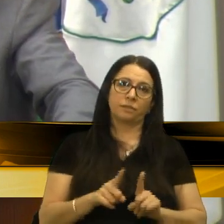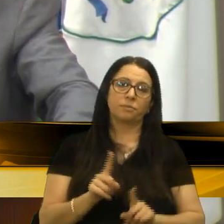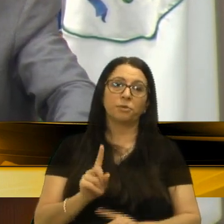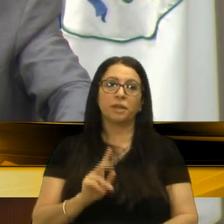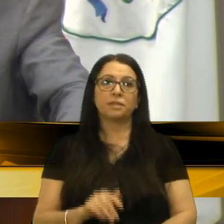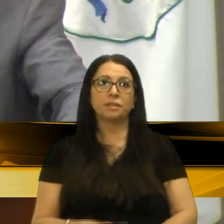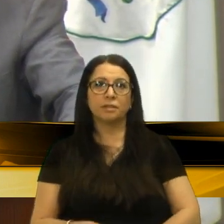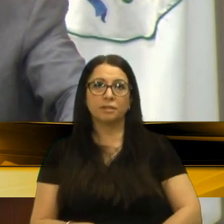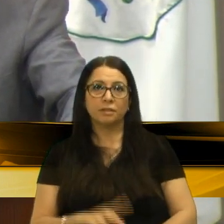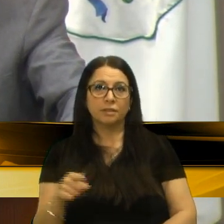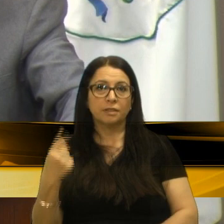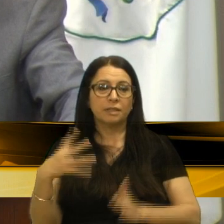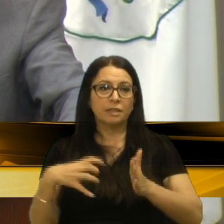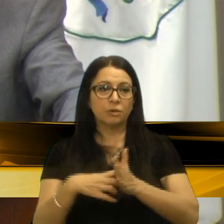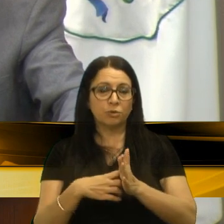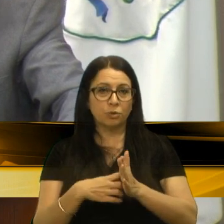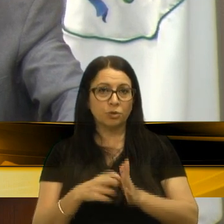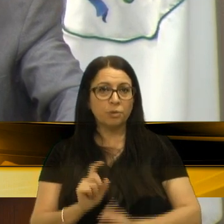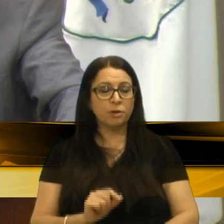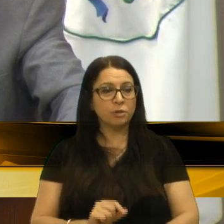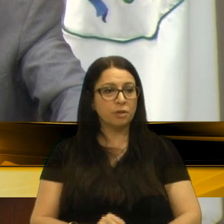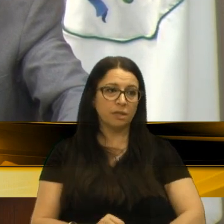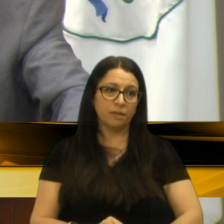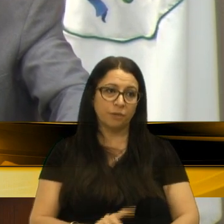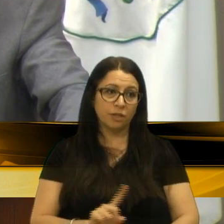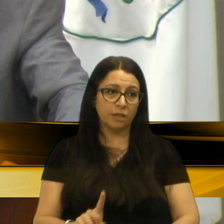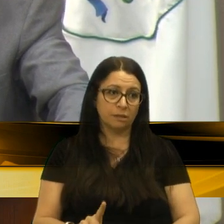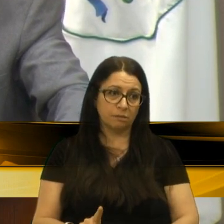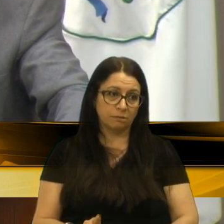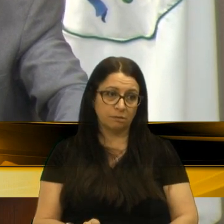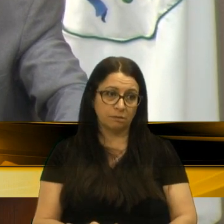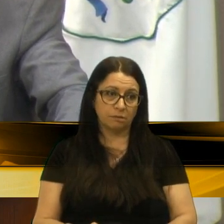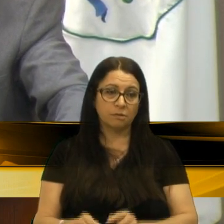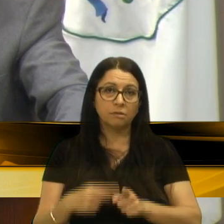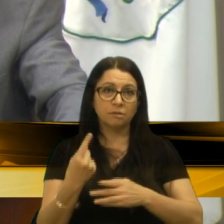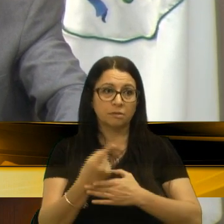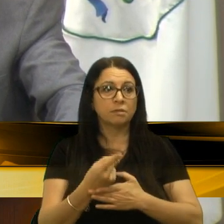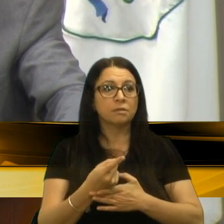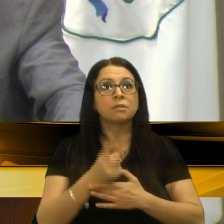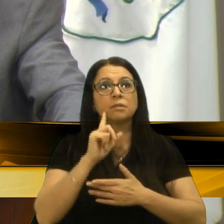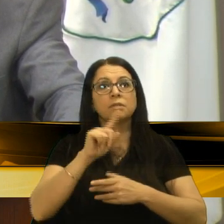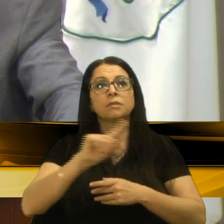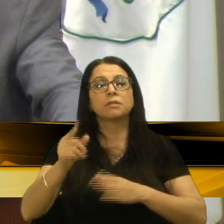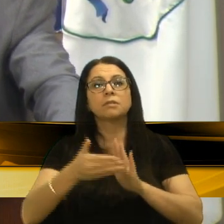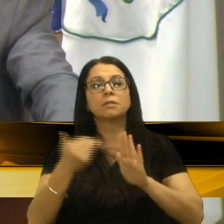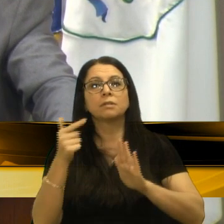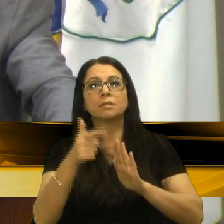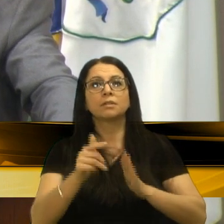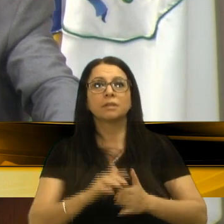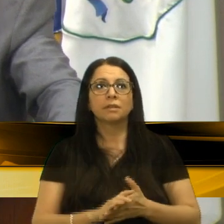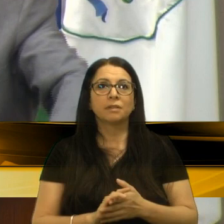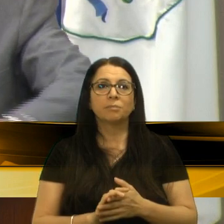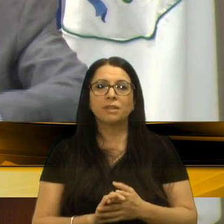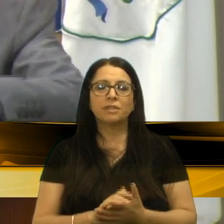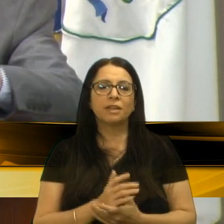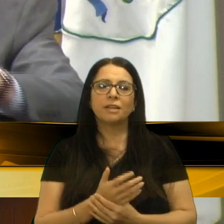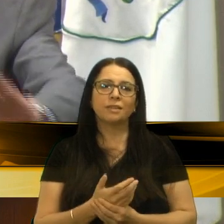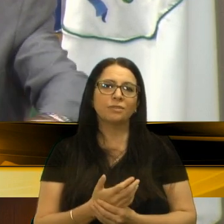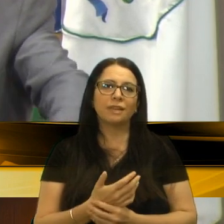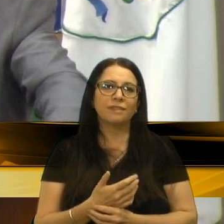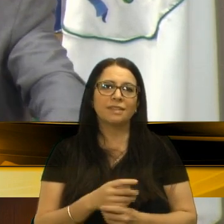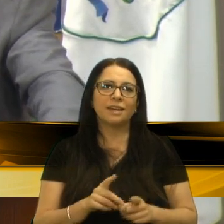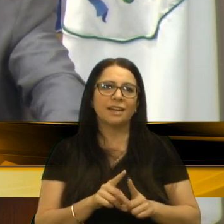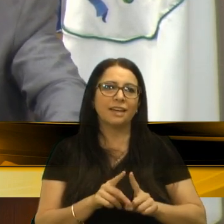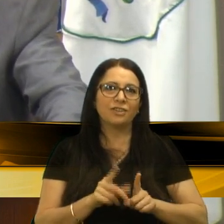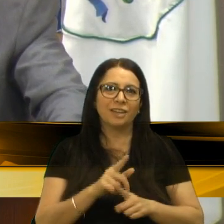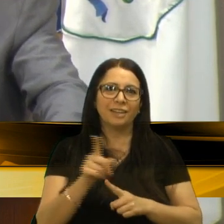acontecer um acidente ali, um incêndio, alguma coisa. E eles querem sair dali. Eles querem. Então, só deixar